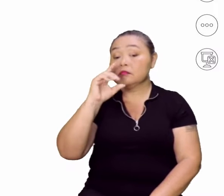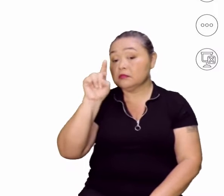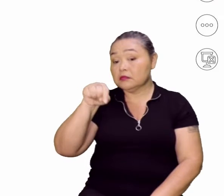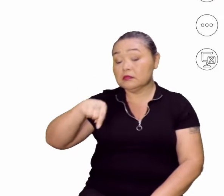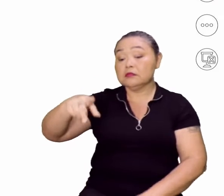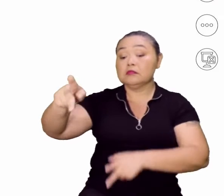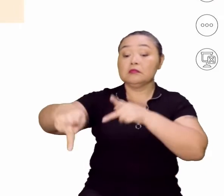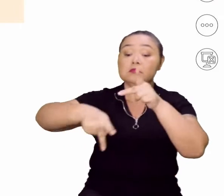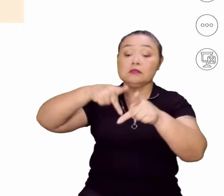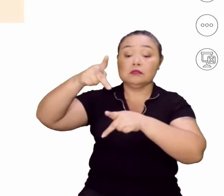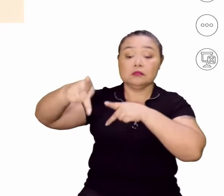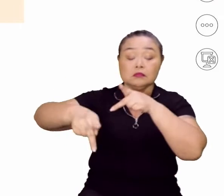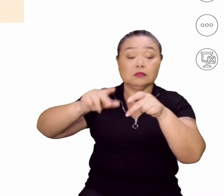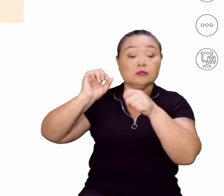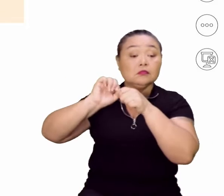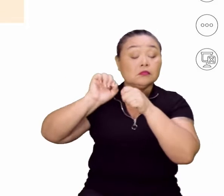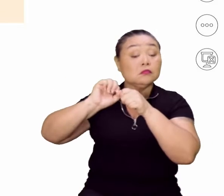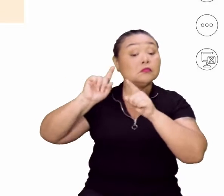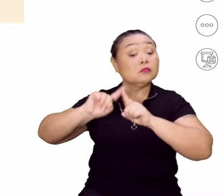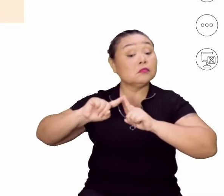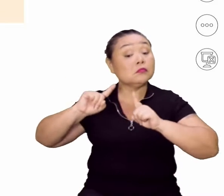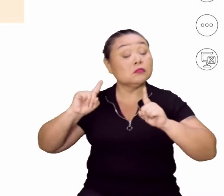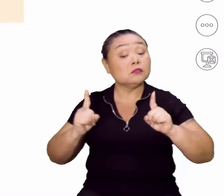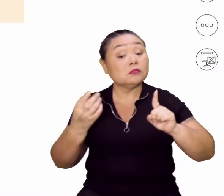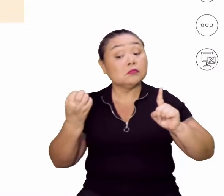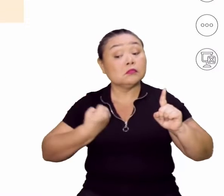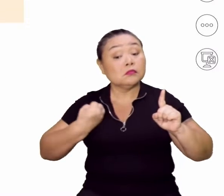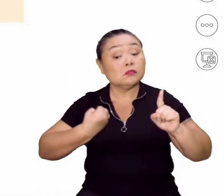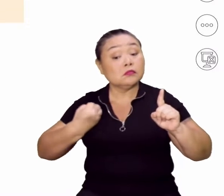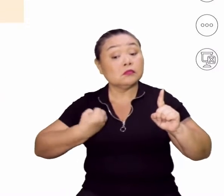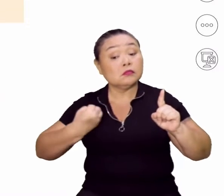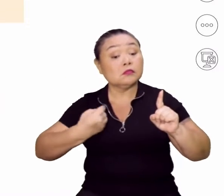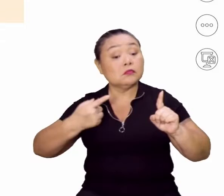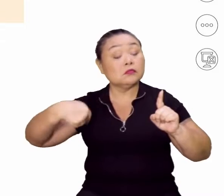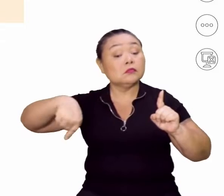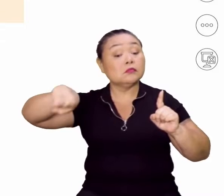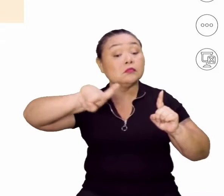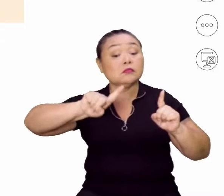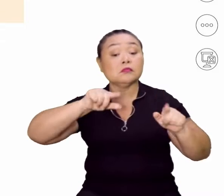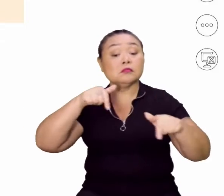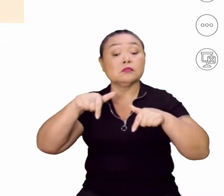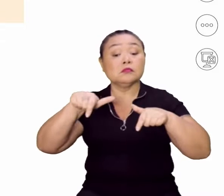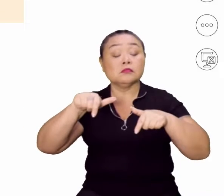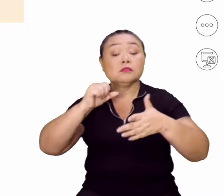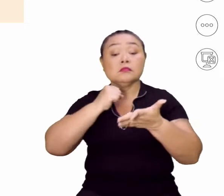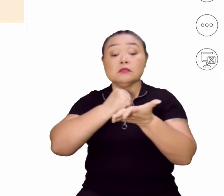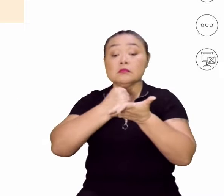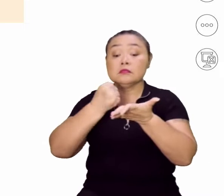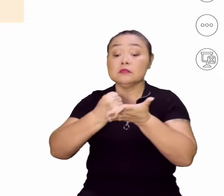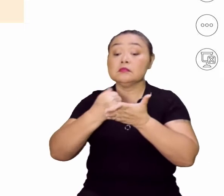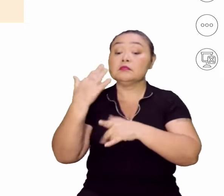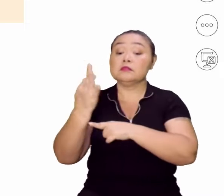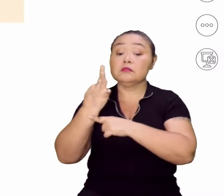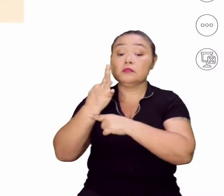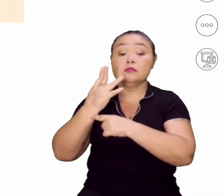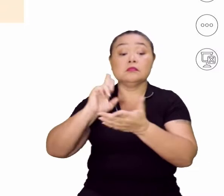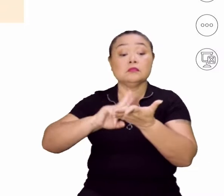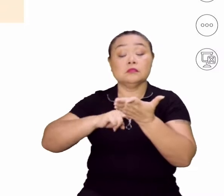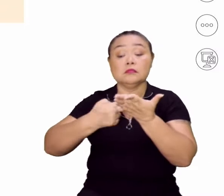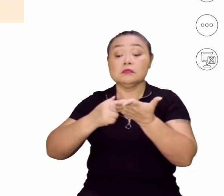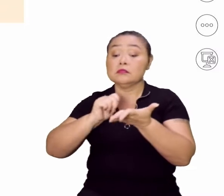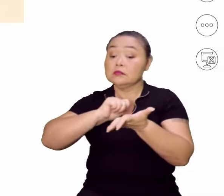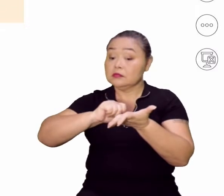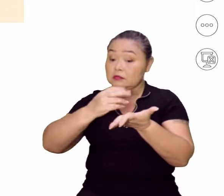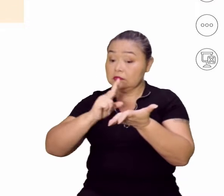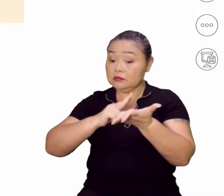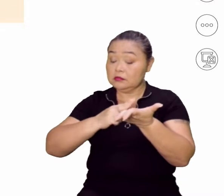da nossa população. Apesar desse número não considerar aqueles que não trabalham com contrato formal e carteira